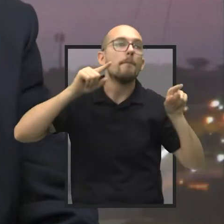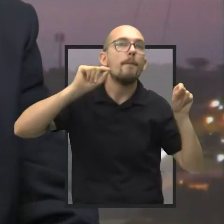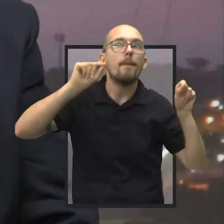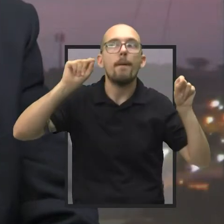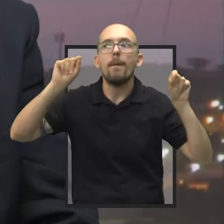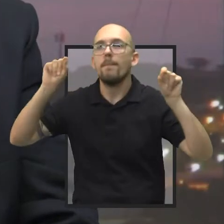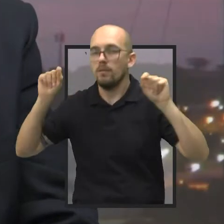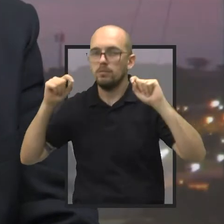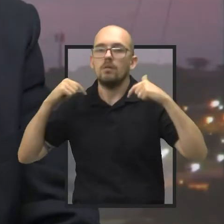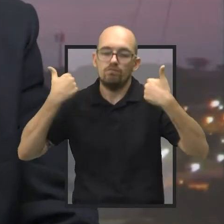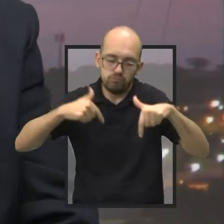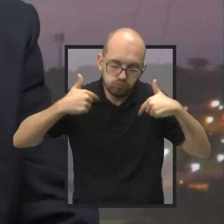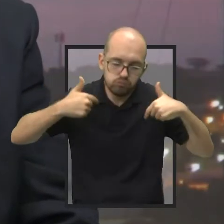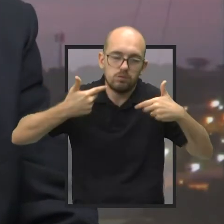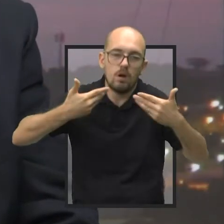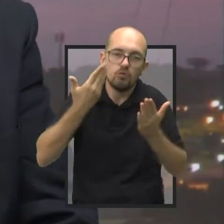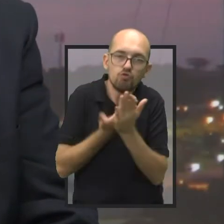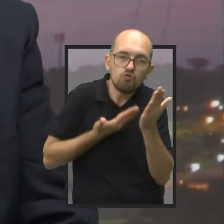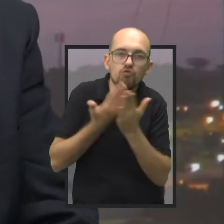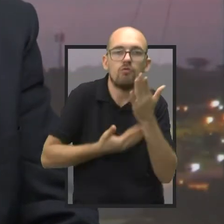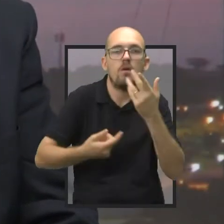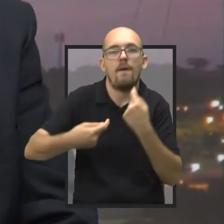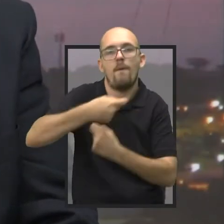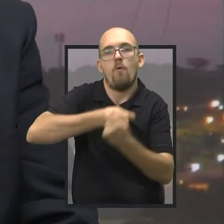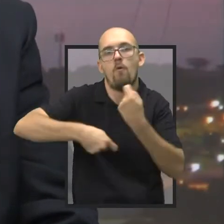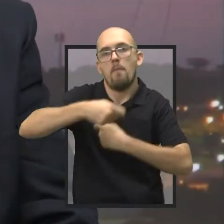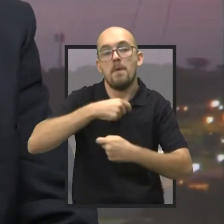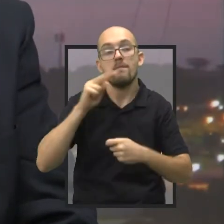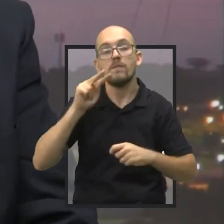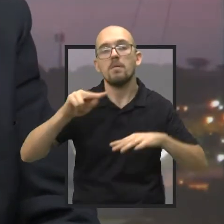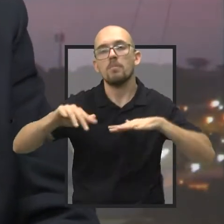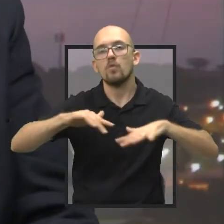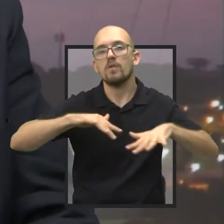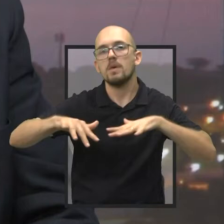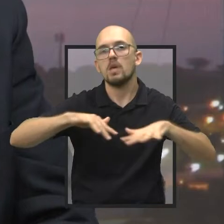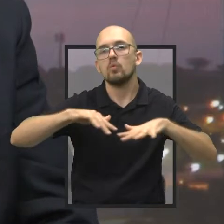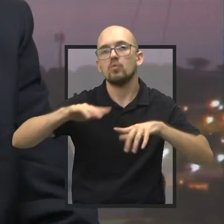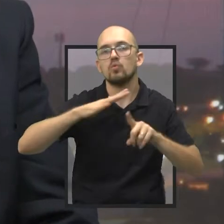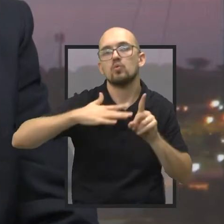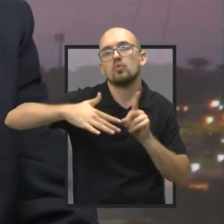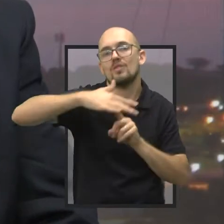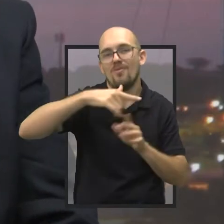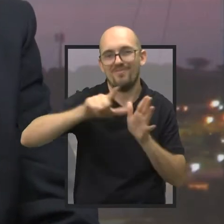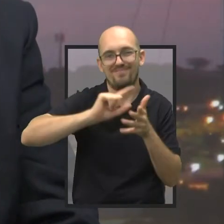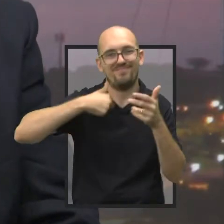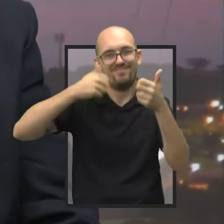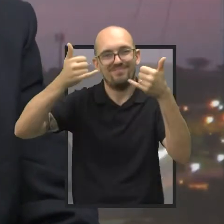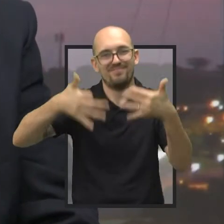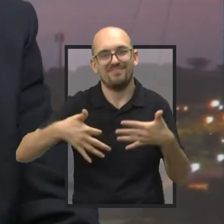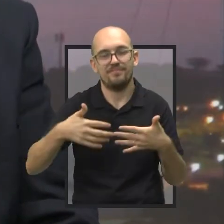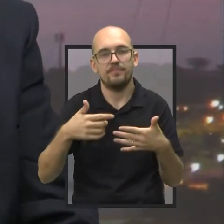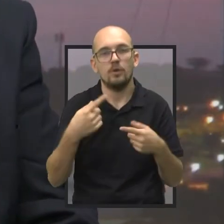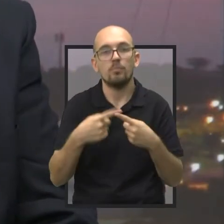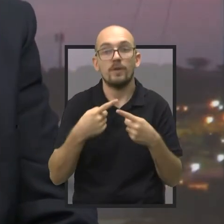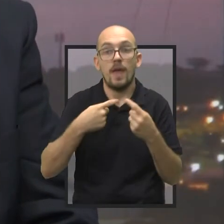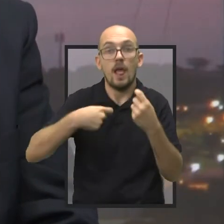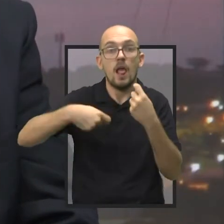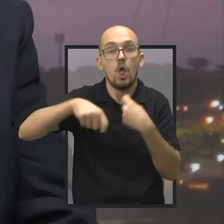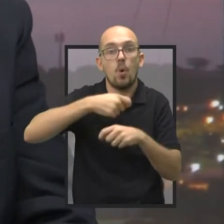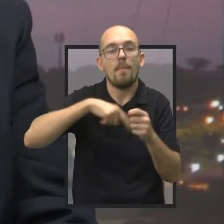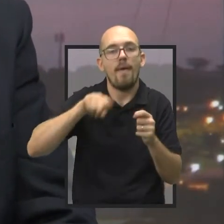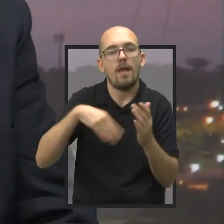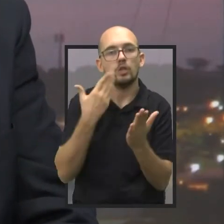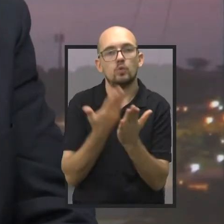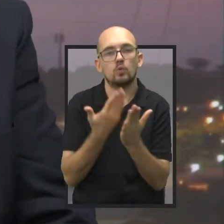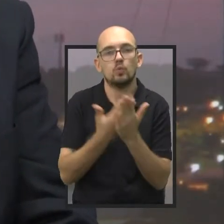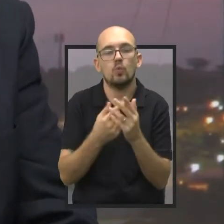na área e poder estudar, né, os movimentos sociais, como eu disse anteriormente, que a economia é um estudo da